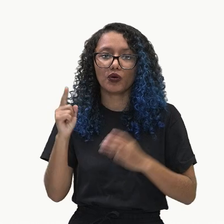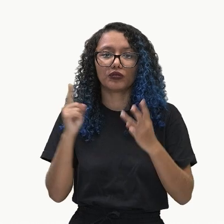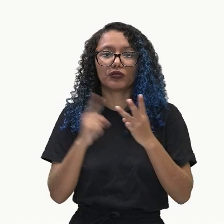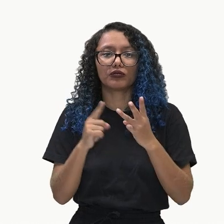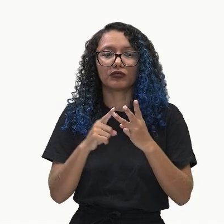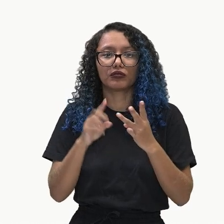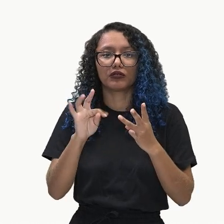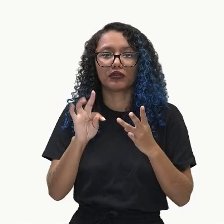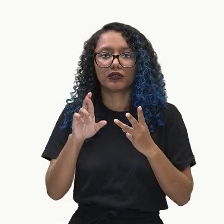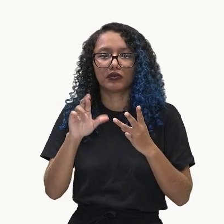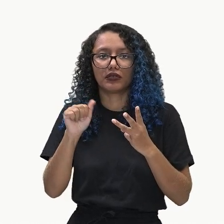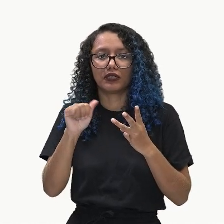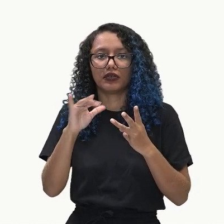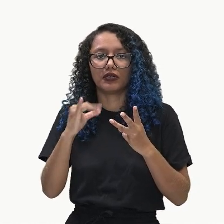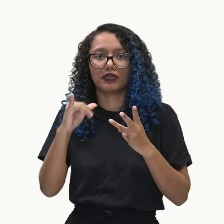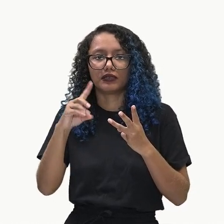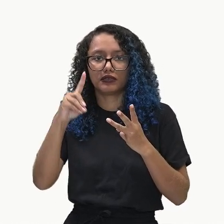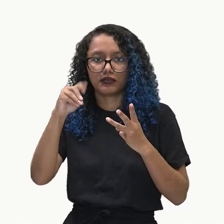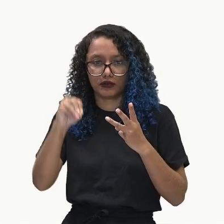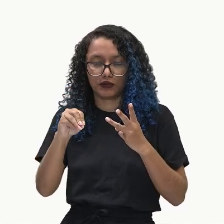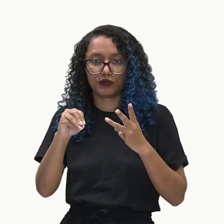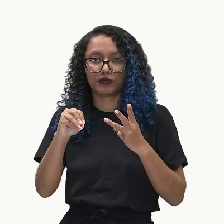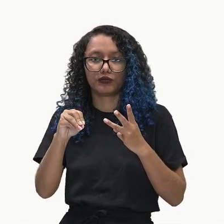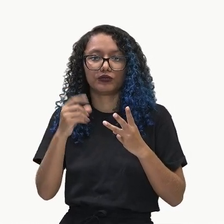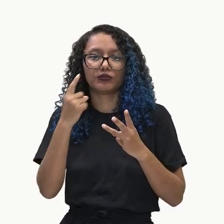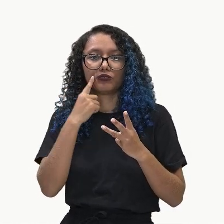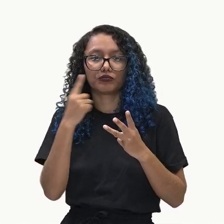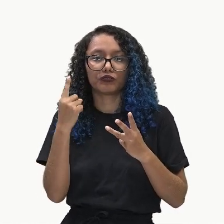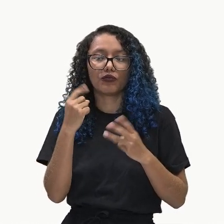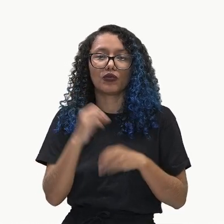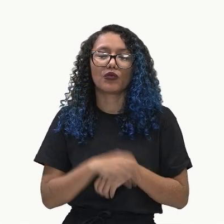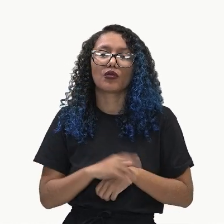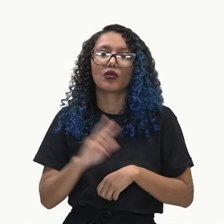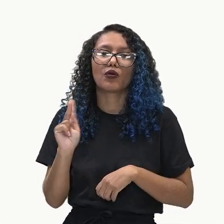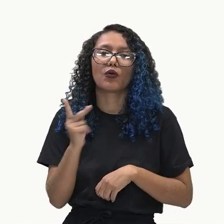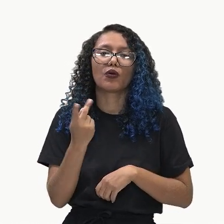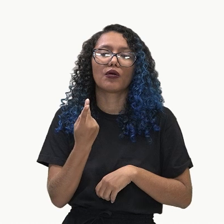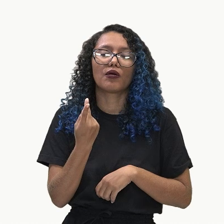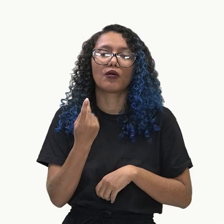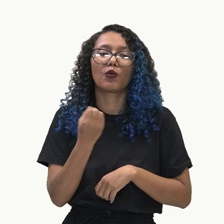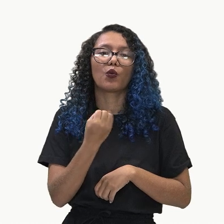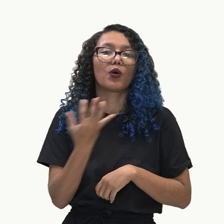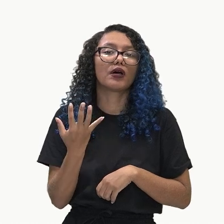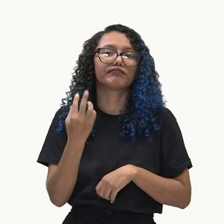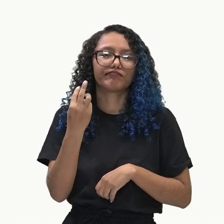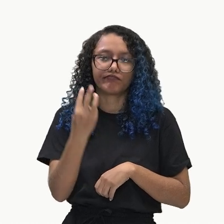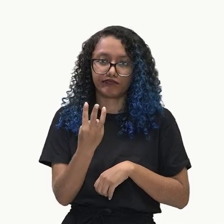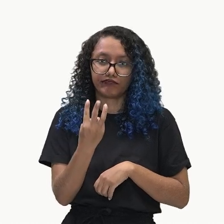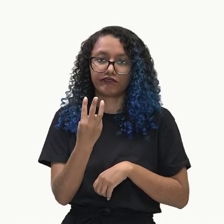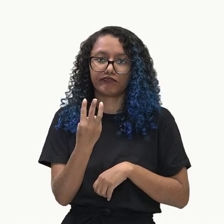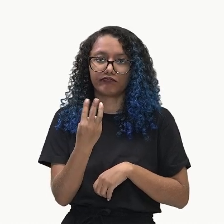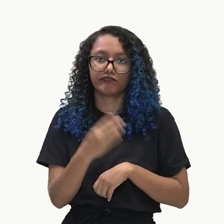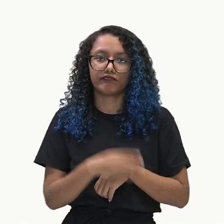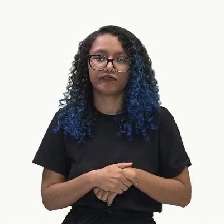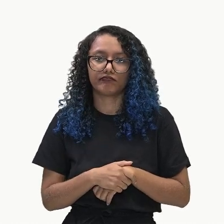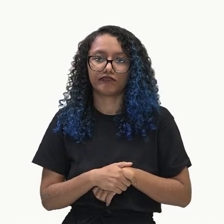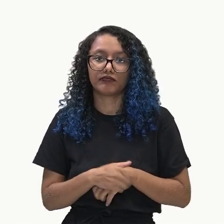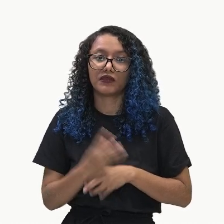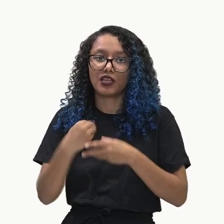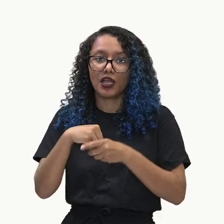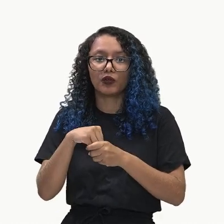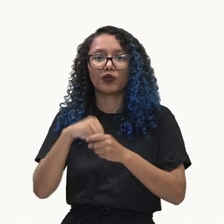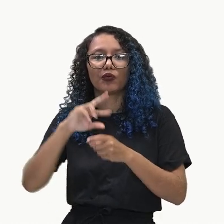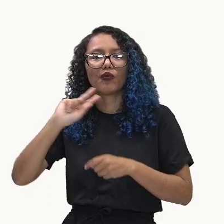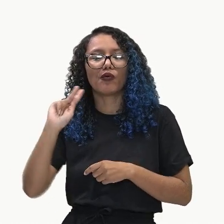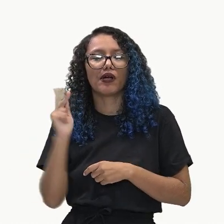3, novamente divide aqui, 3 moléculas de hidrogênio, ácido